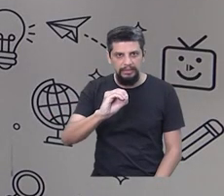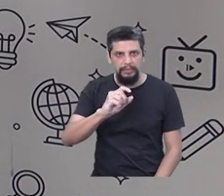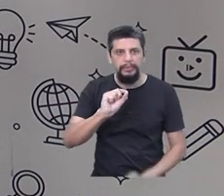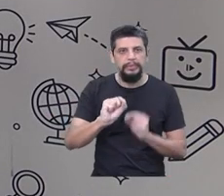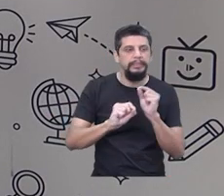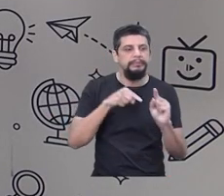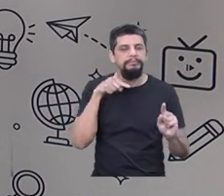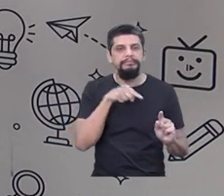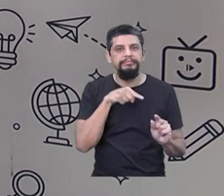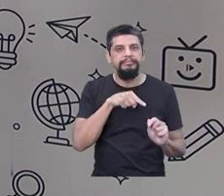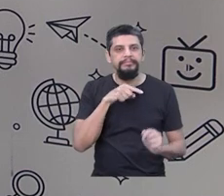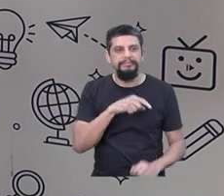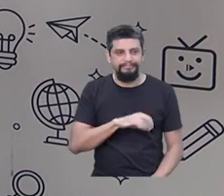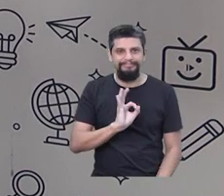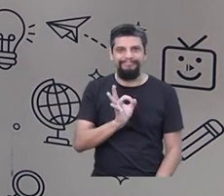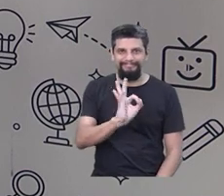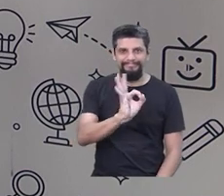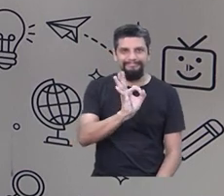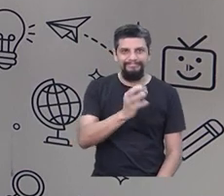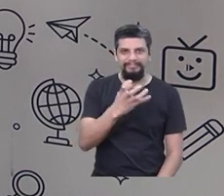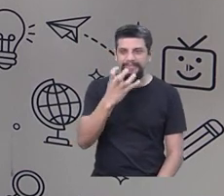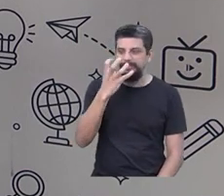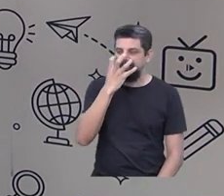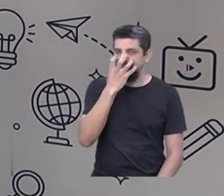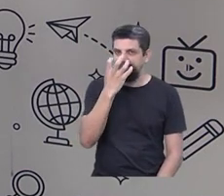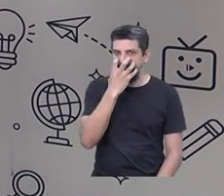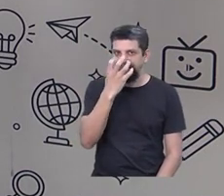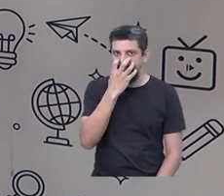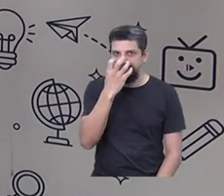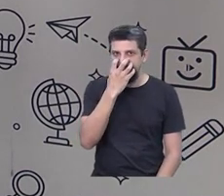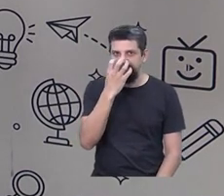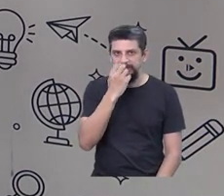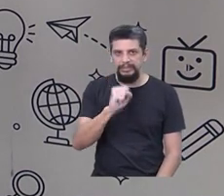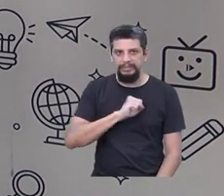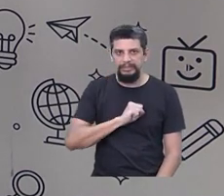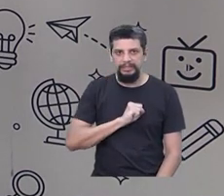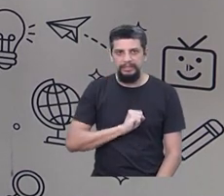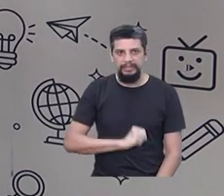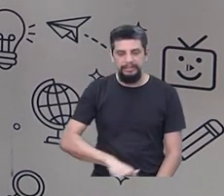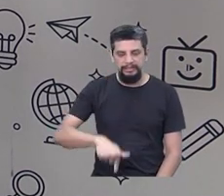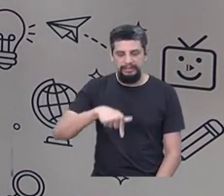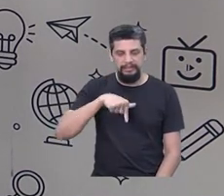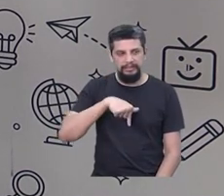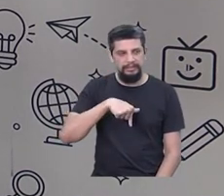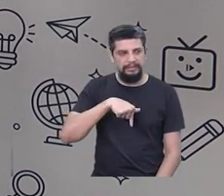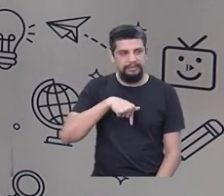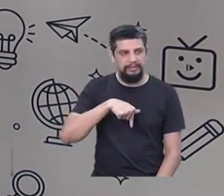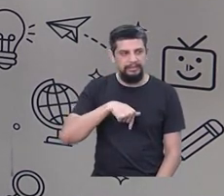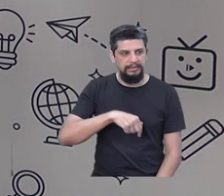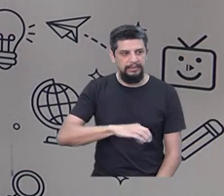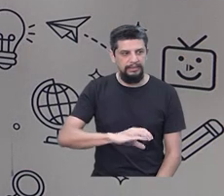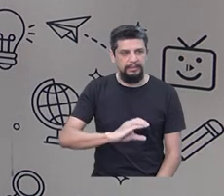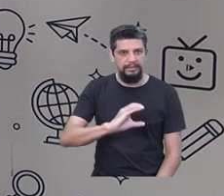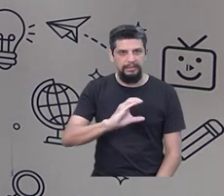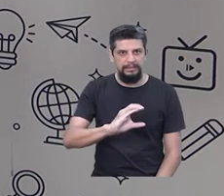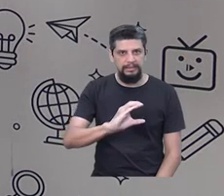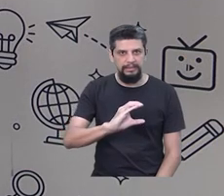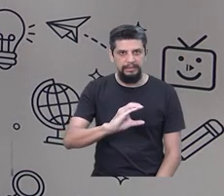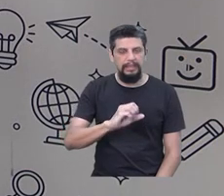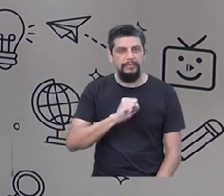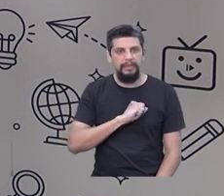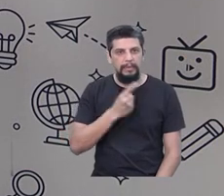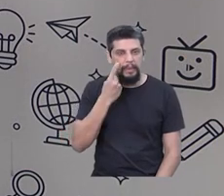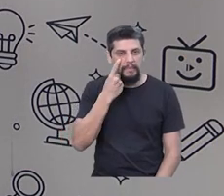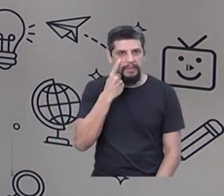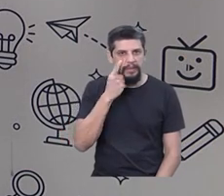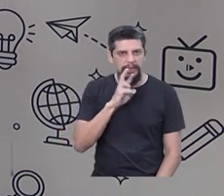era? Cachorro? Cachorro, isso mesmo, número 7. Vamos tirar aqui, olha só, vamos confirmar